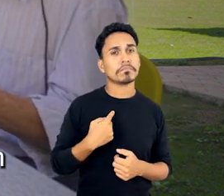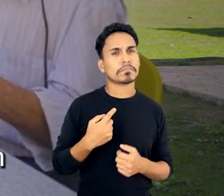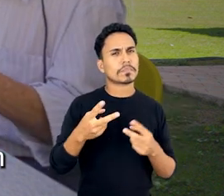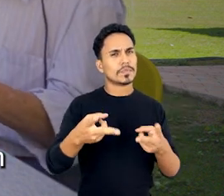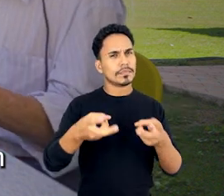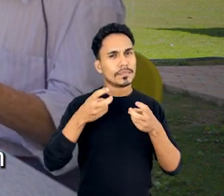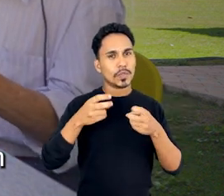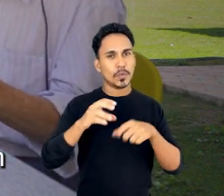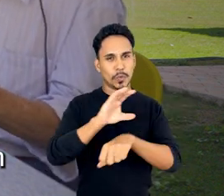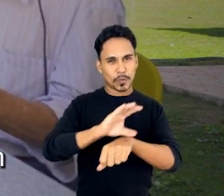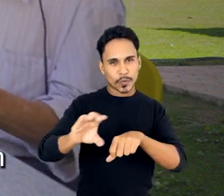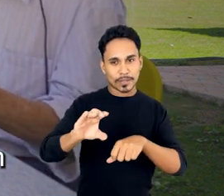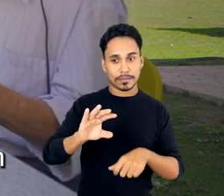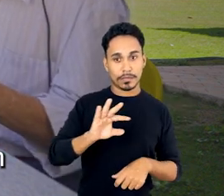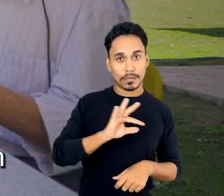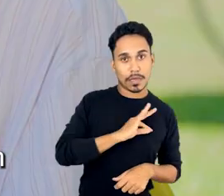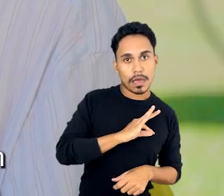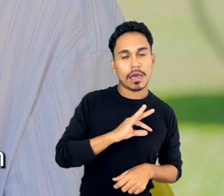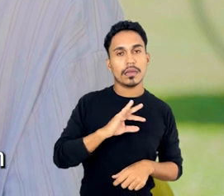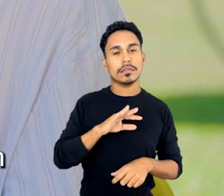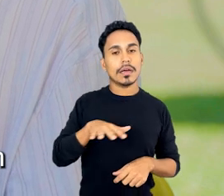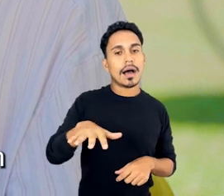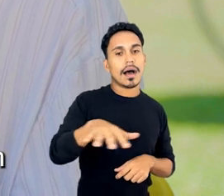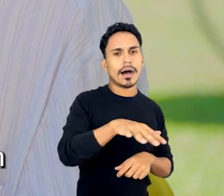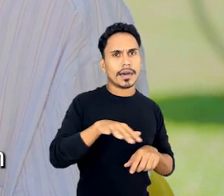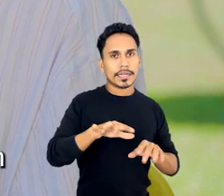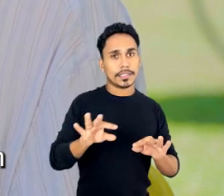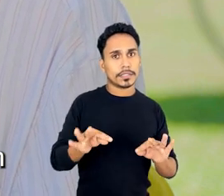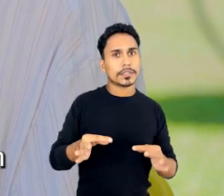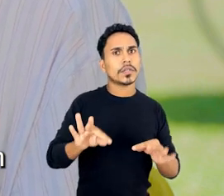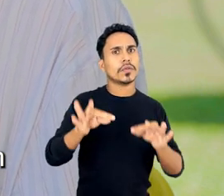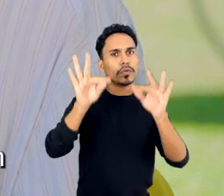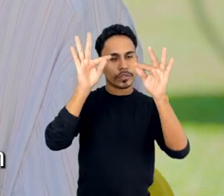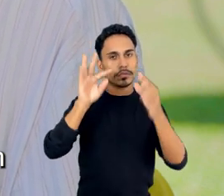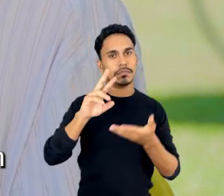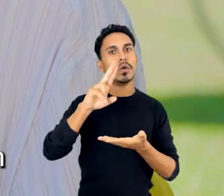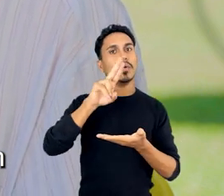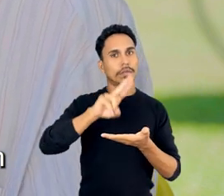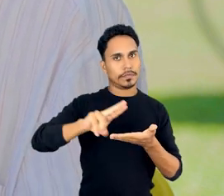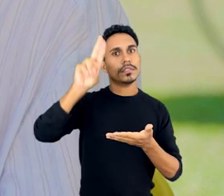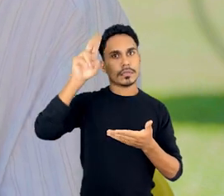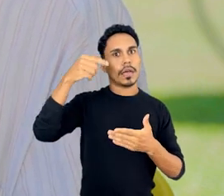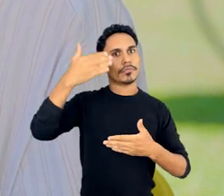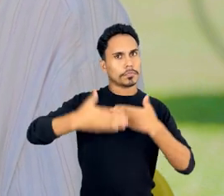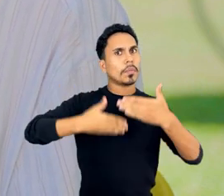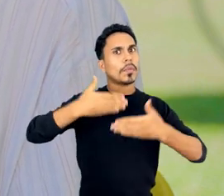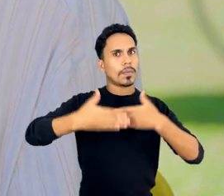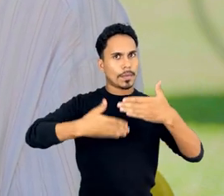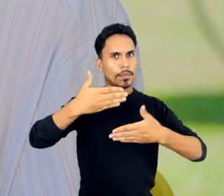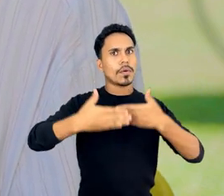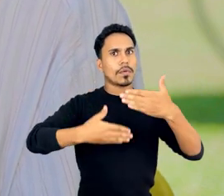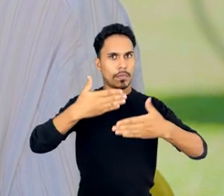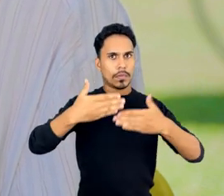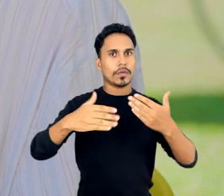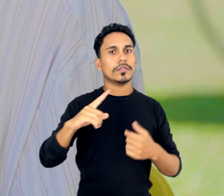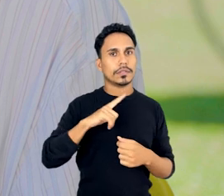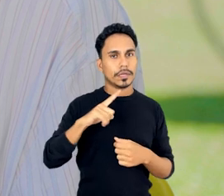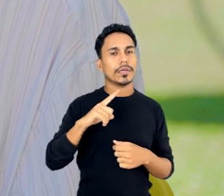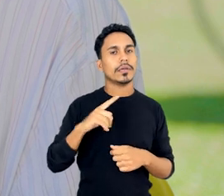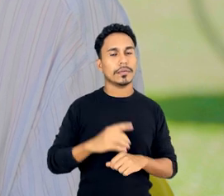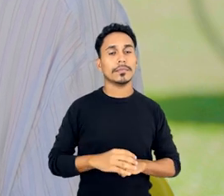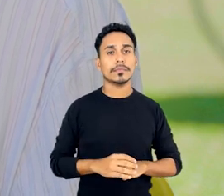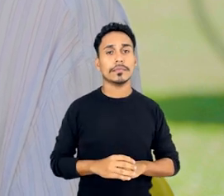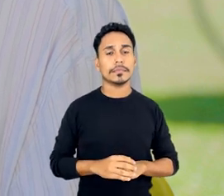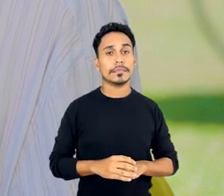profissional técnica e tecnológica embora a universidade Faça também alguns cursos e